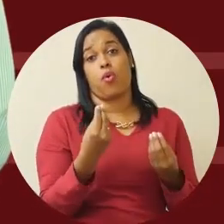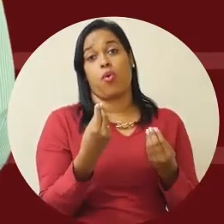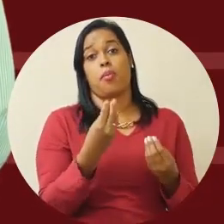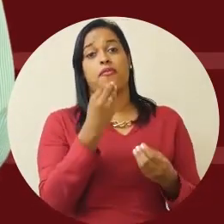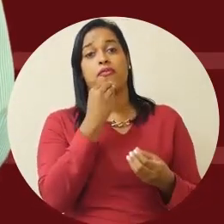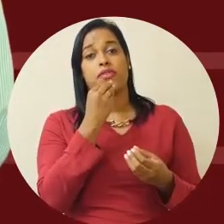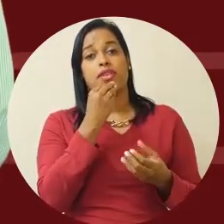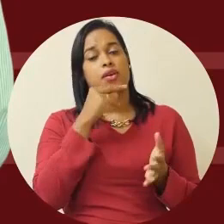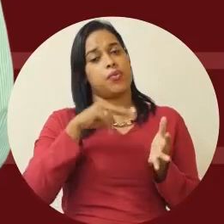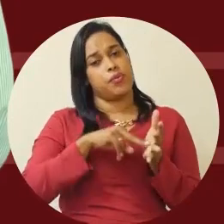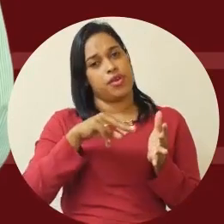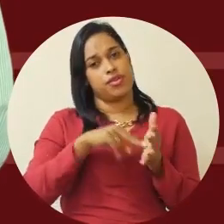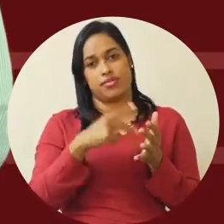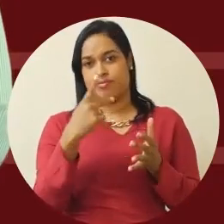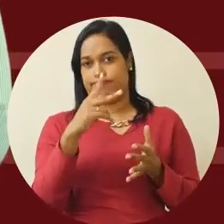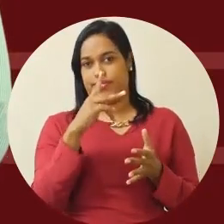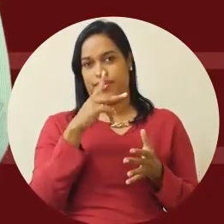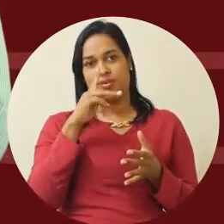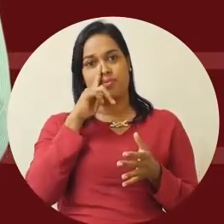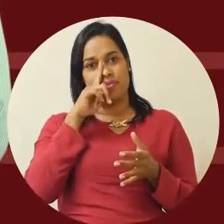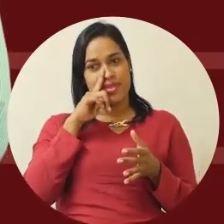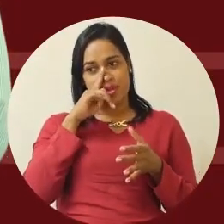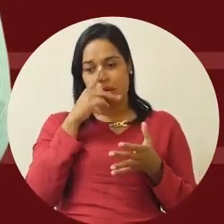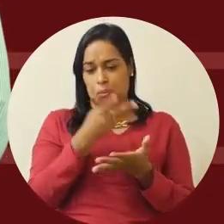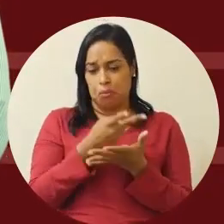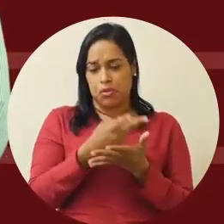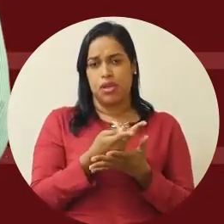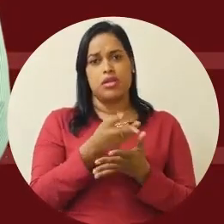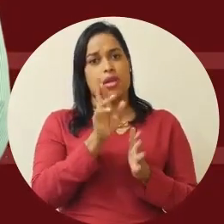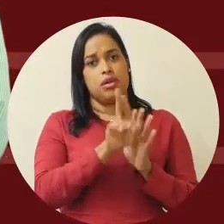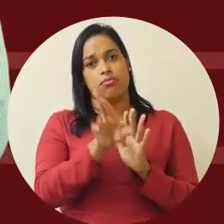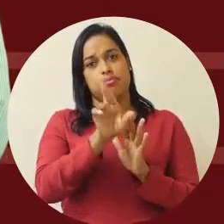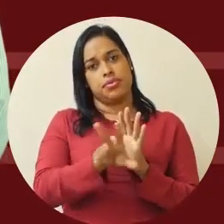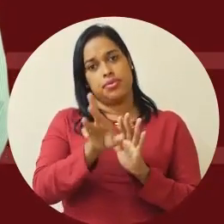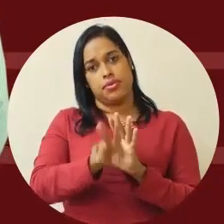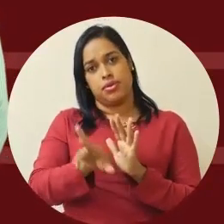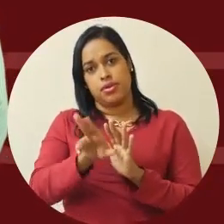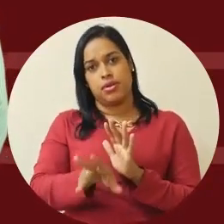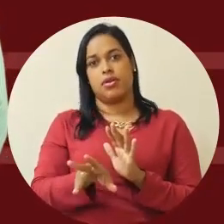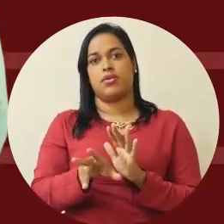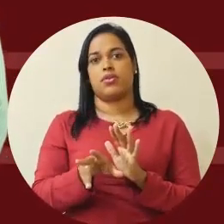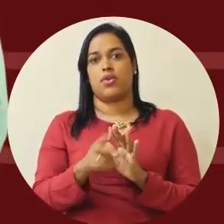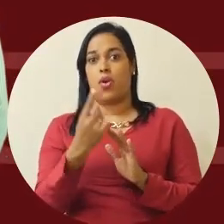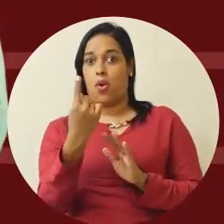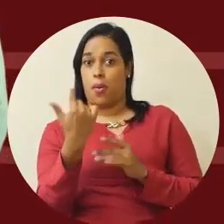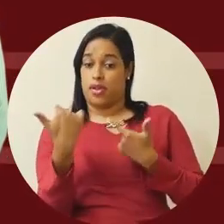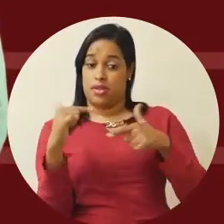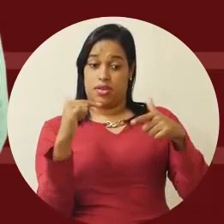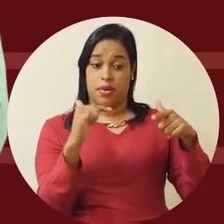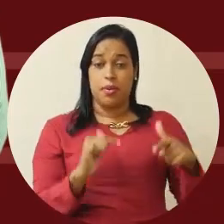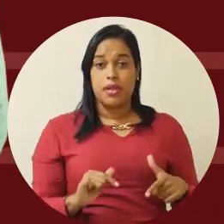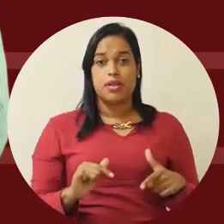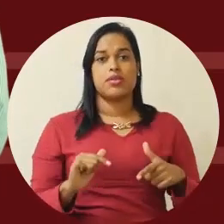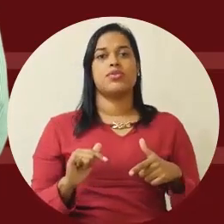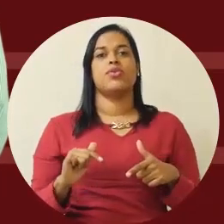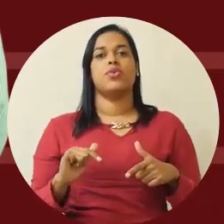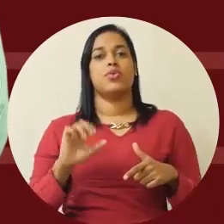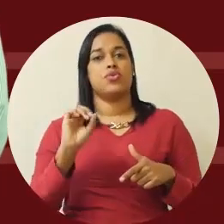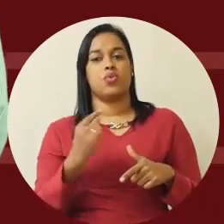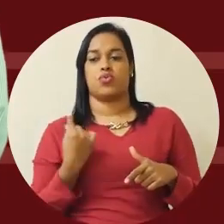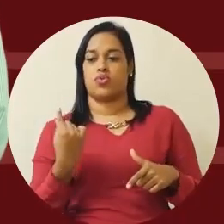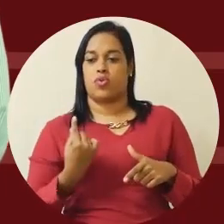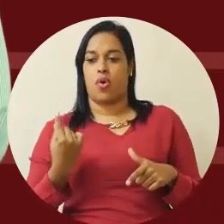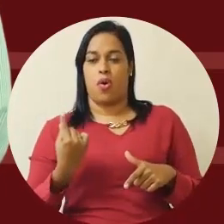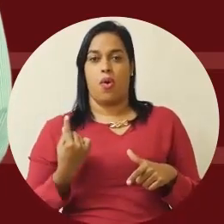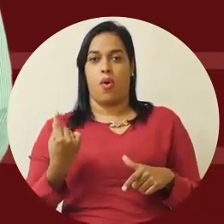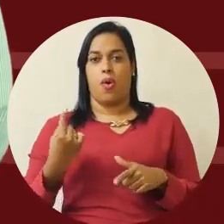com freqüente é o teu risco ele acontece muitas vezes acontece muitas vezes com muitos trabalhadores acontece muitas vezes apenas